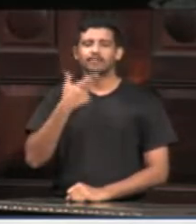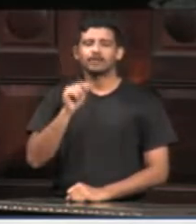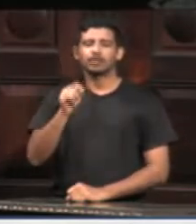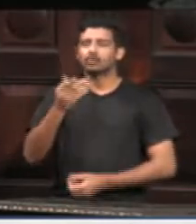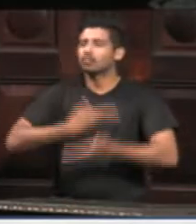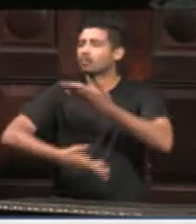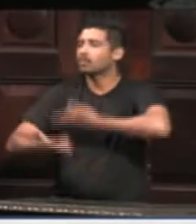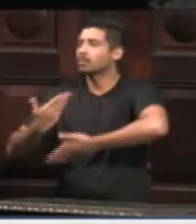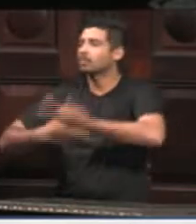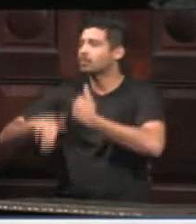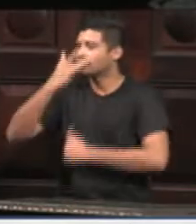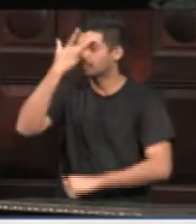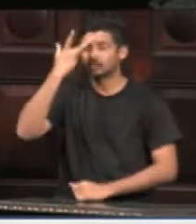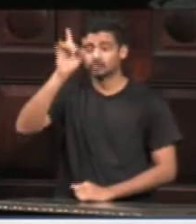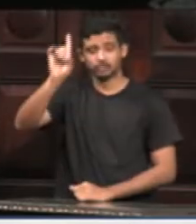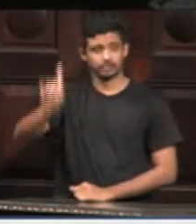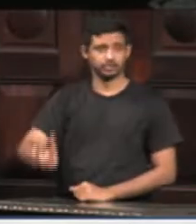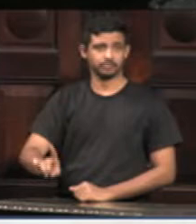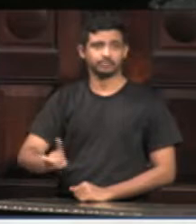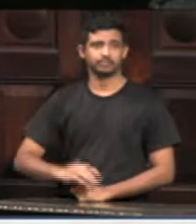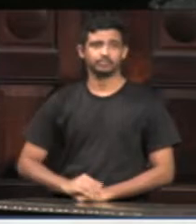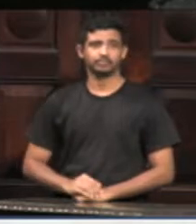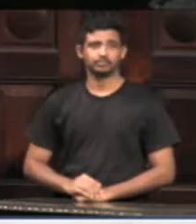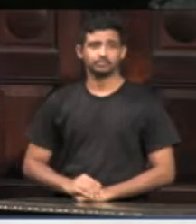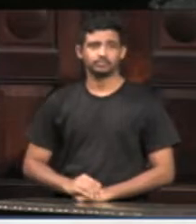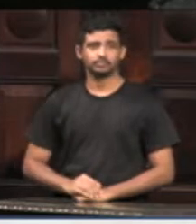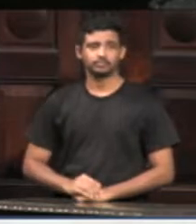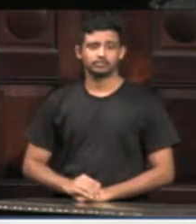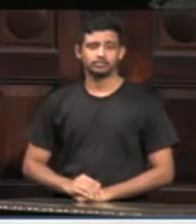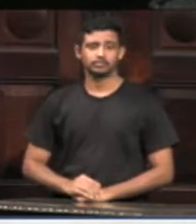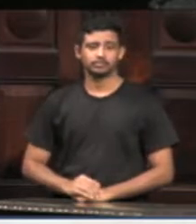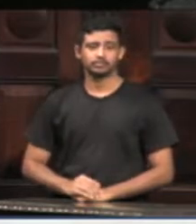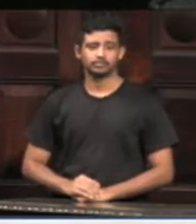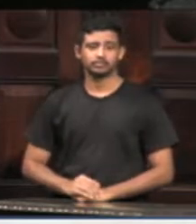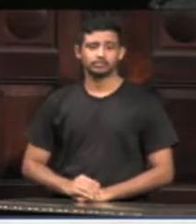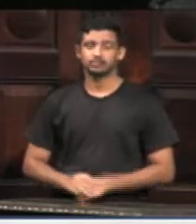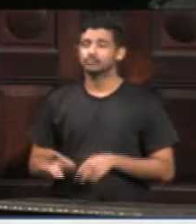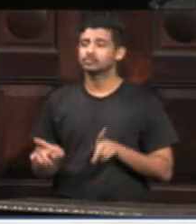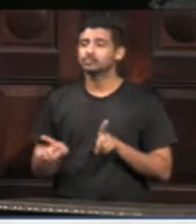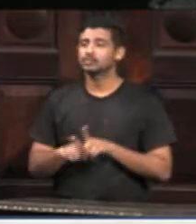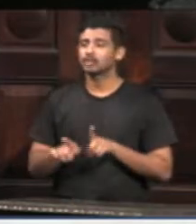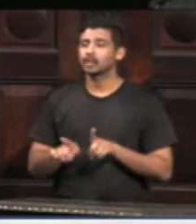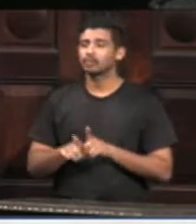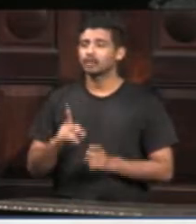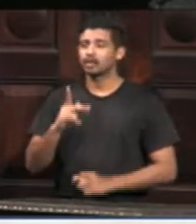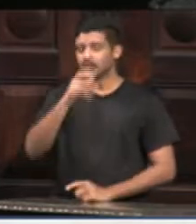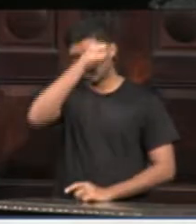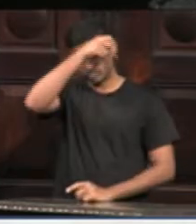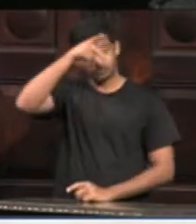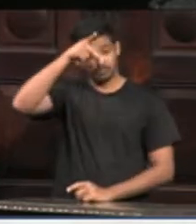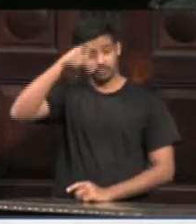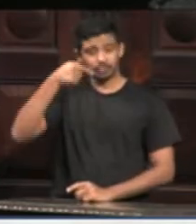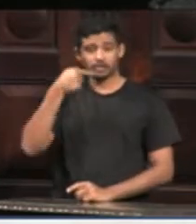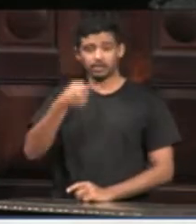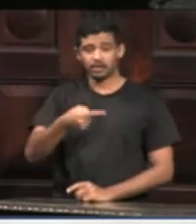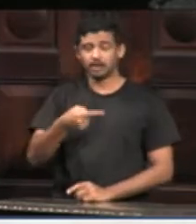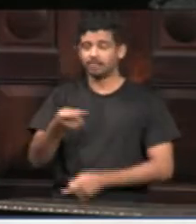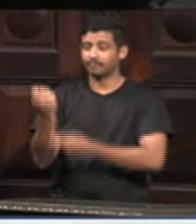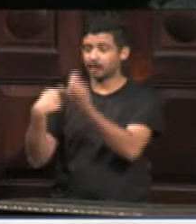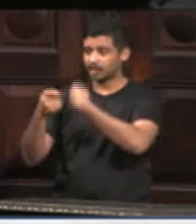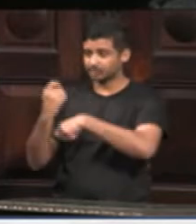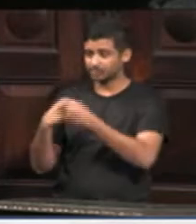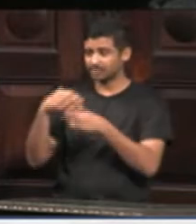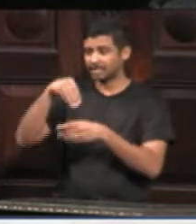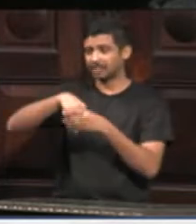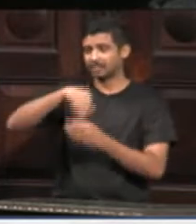participação das pessoas com deficiência nas peças publicitárias de órgãos da administração